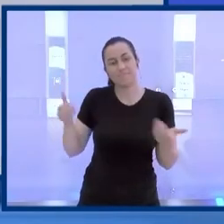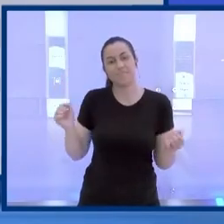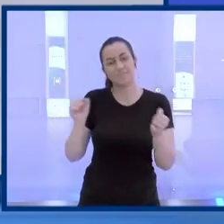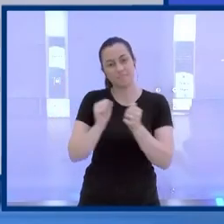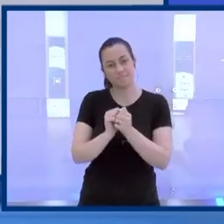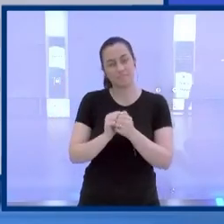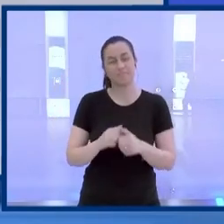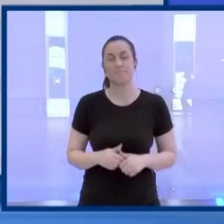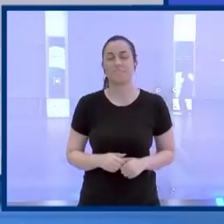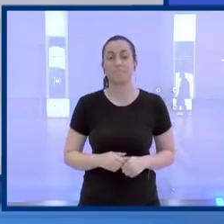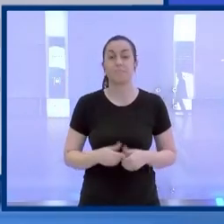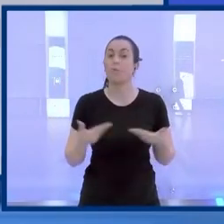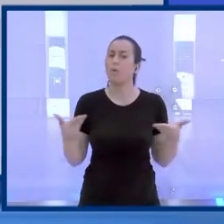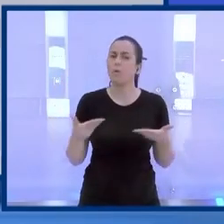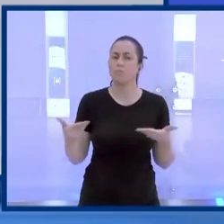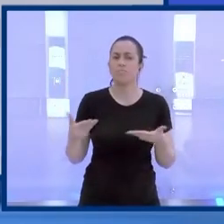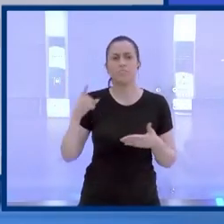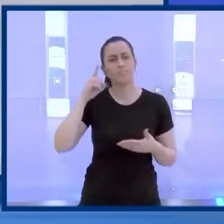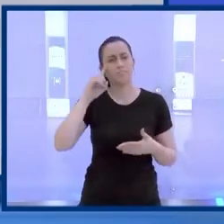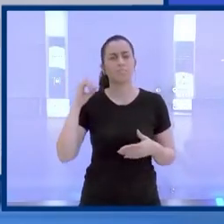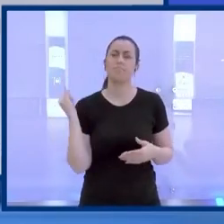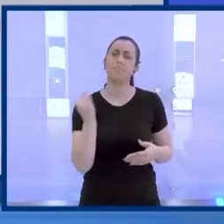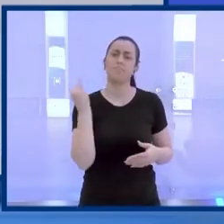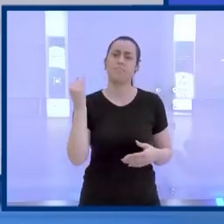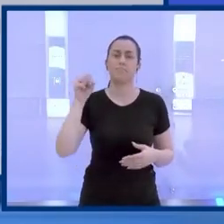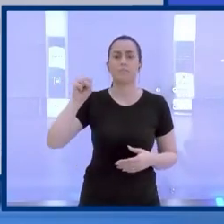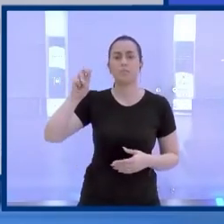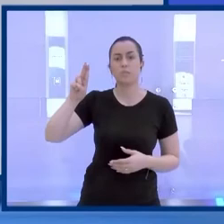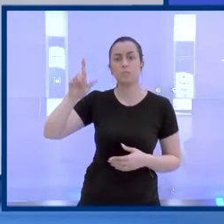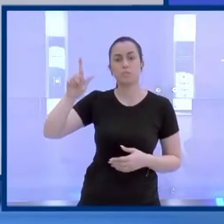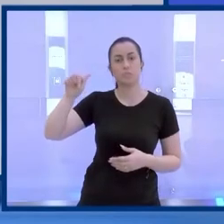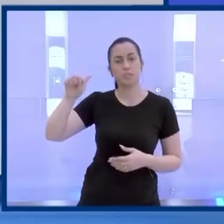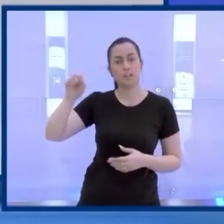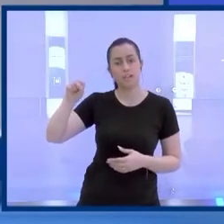Hoje é um dia muito importante para a Sulgás e para mim.